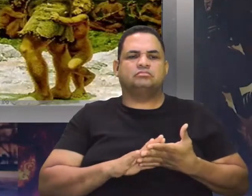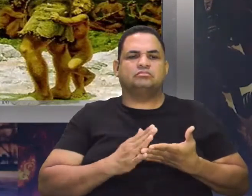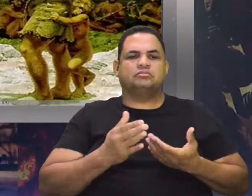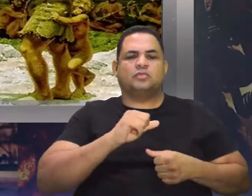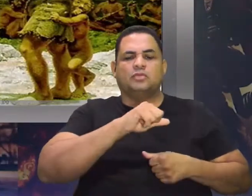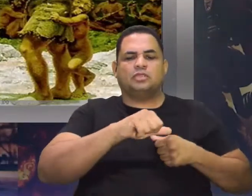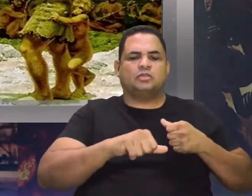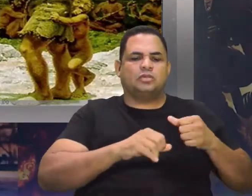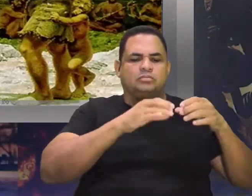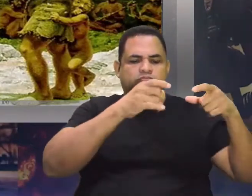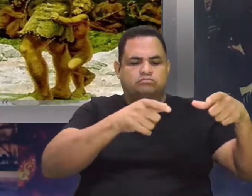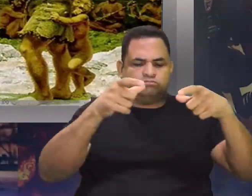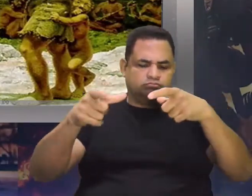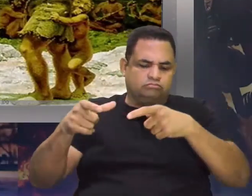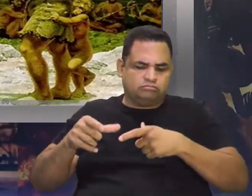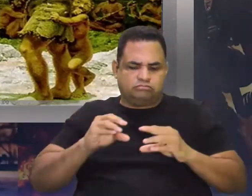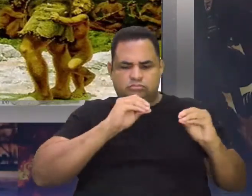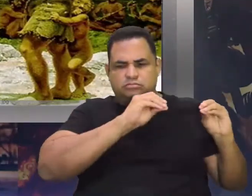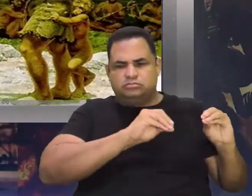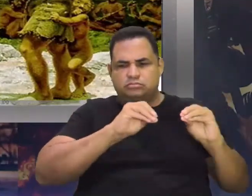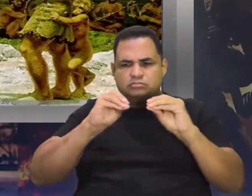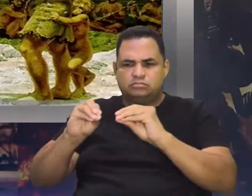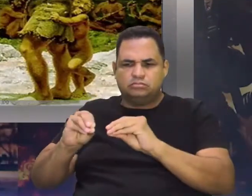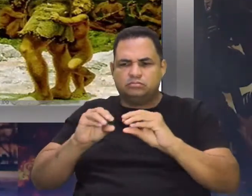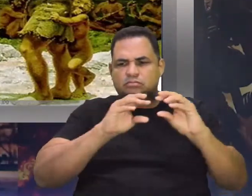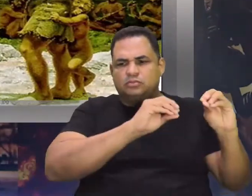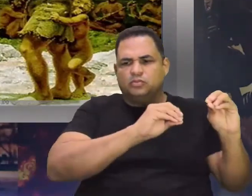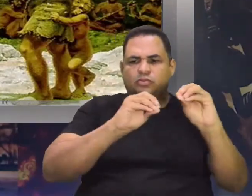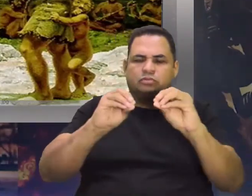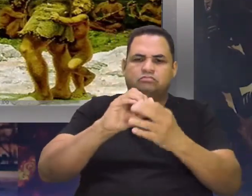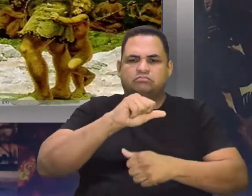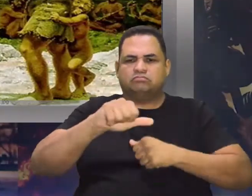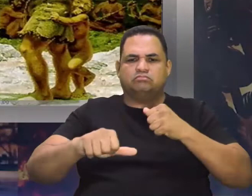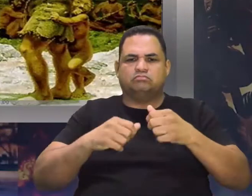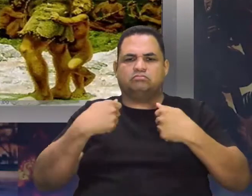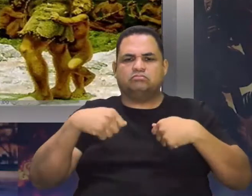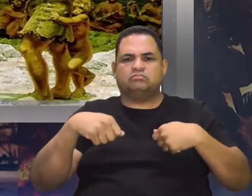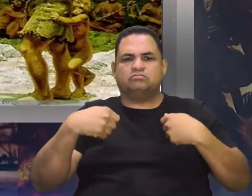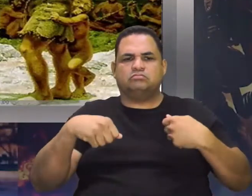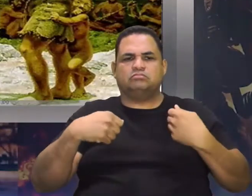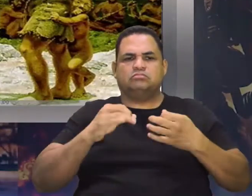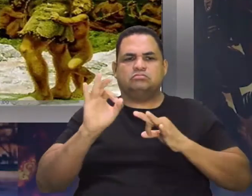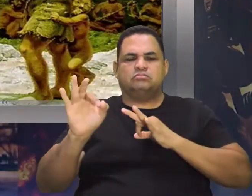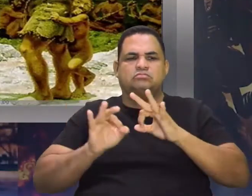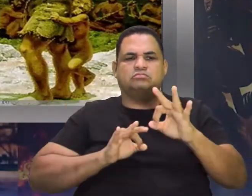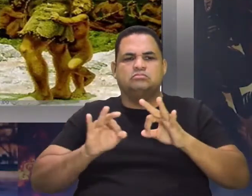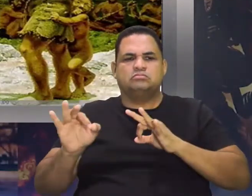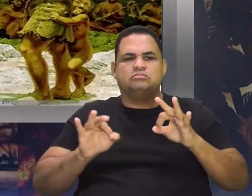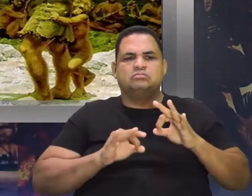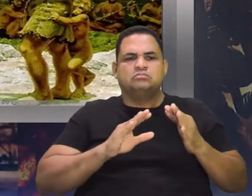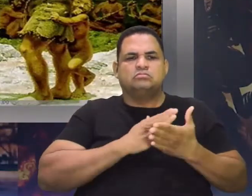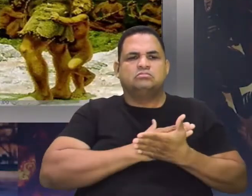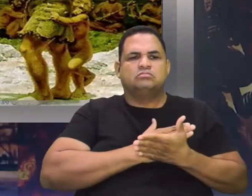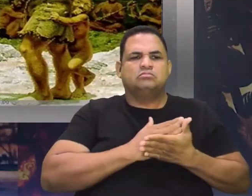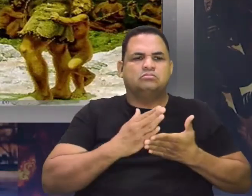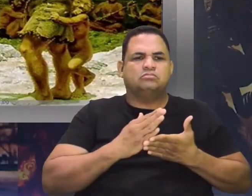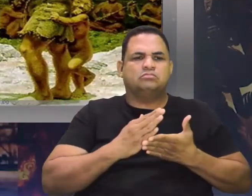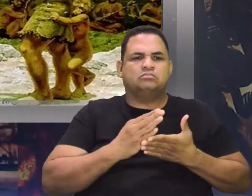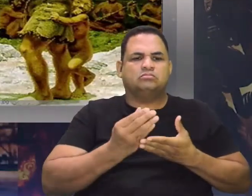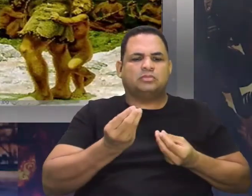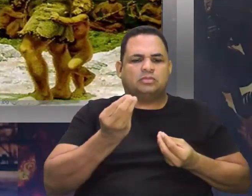de forma nômade. Vai. Então ele precisava se organizar, eles começaram